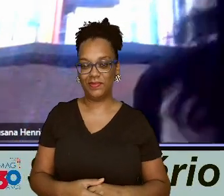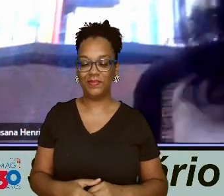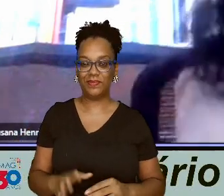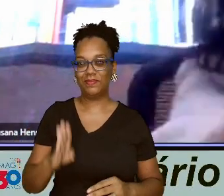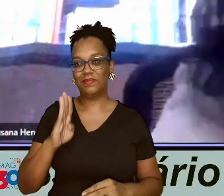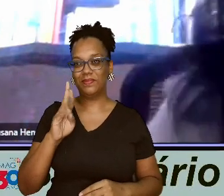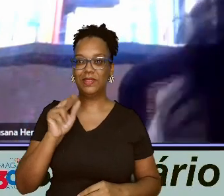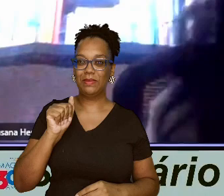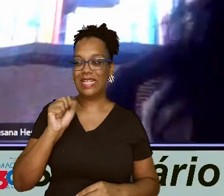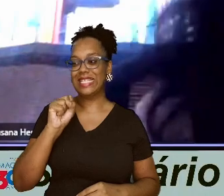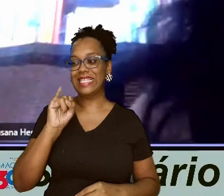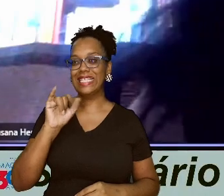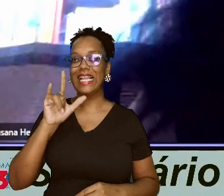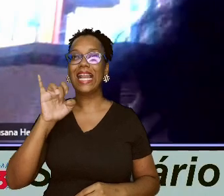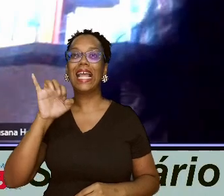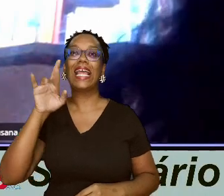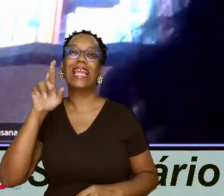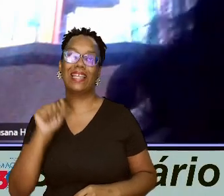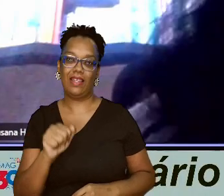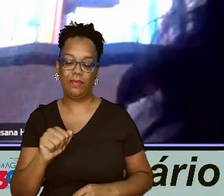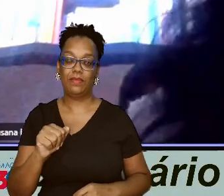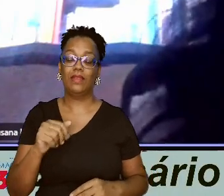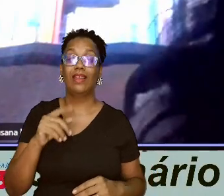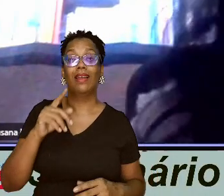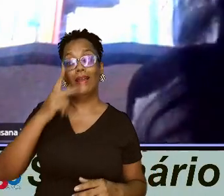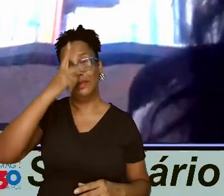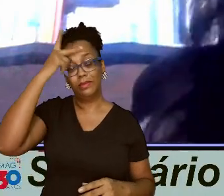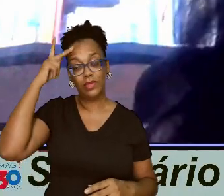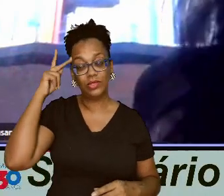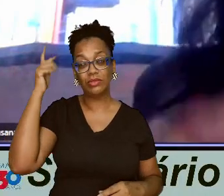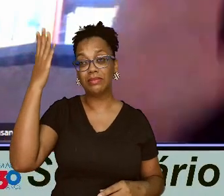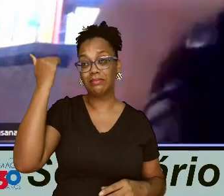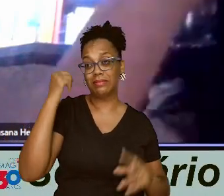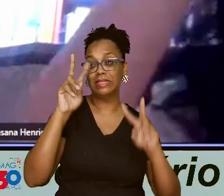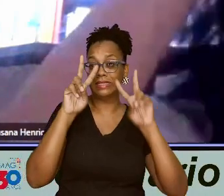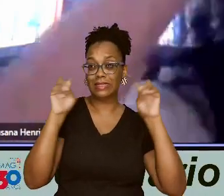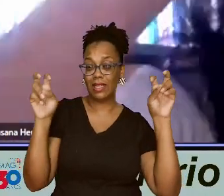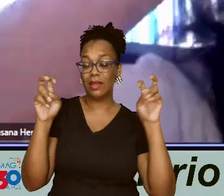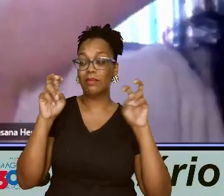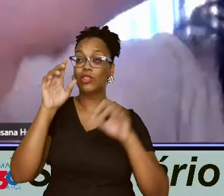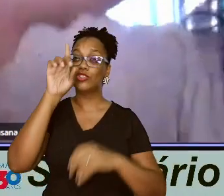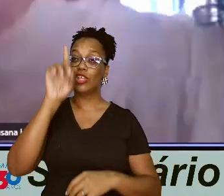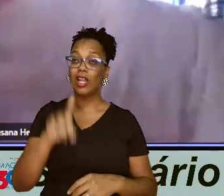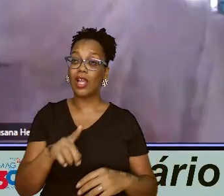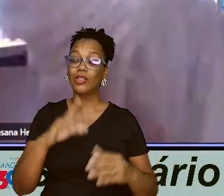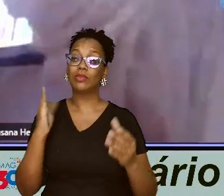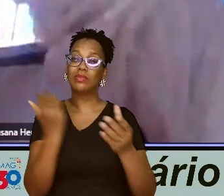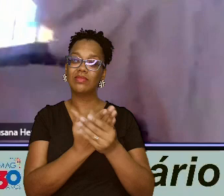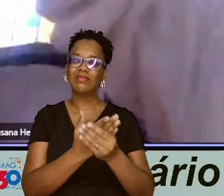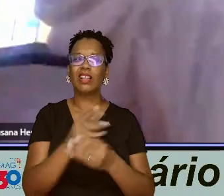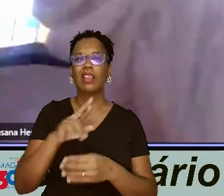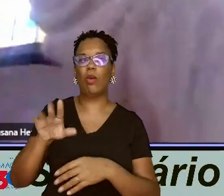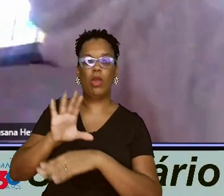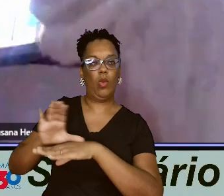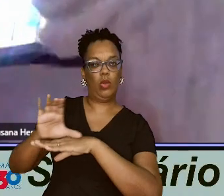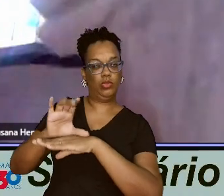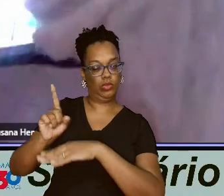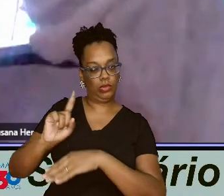teóricos desse tema, principalmente do direito processual, nem tanto do constitucional, né, a gente se aponta